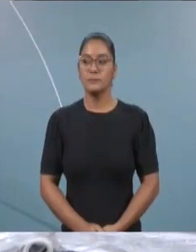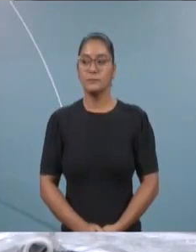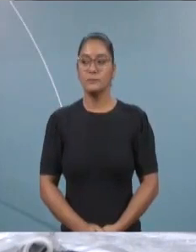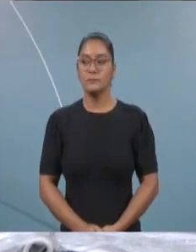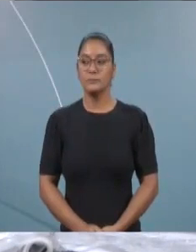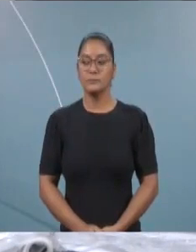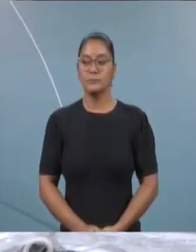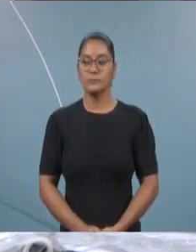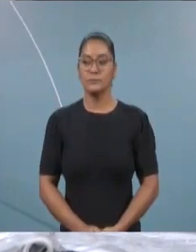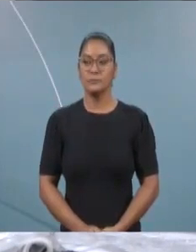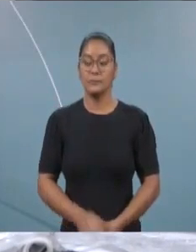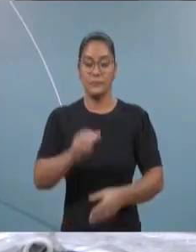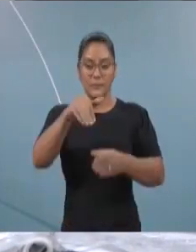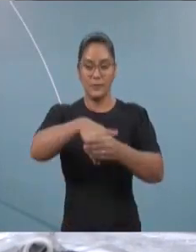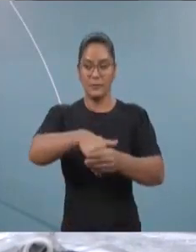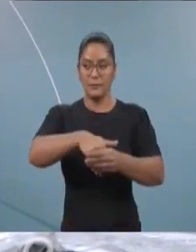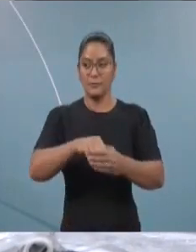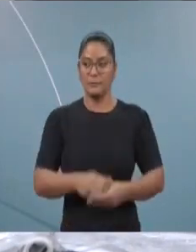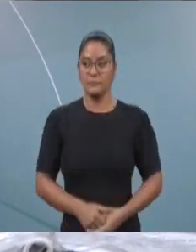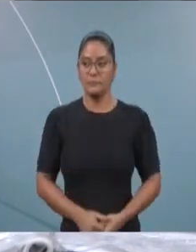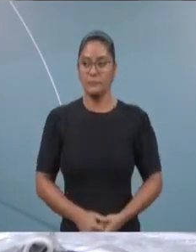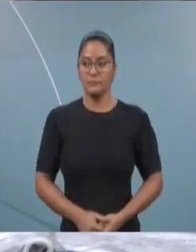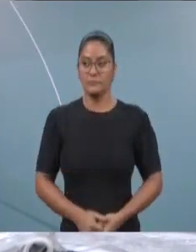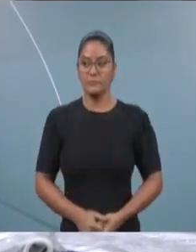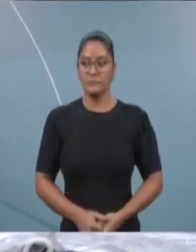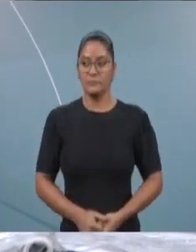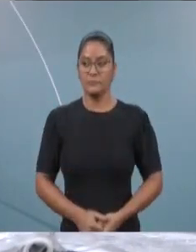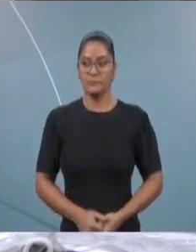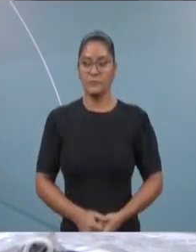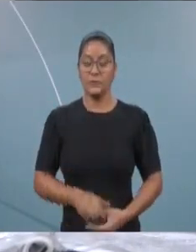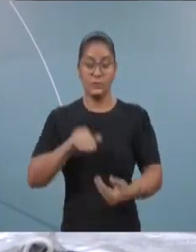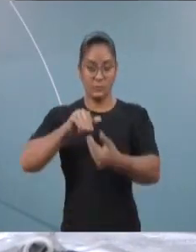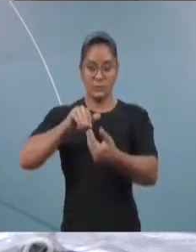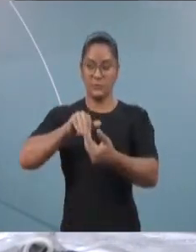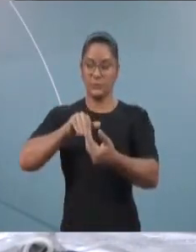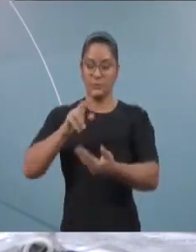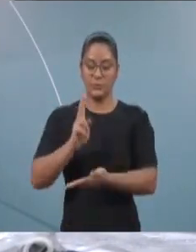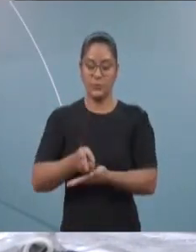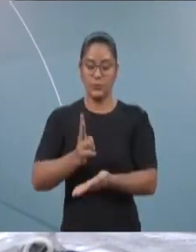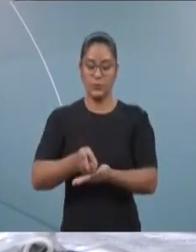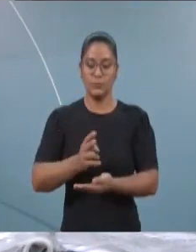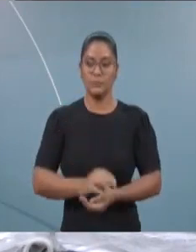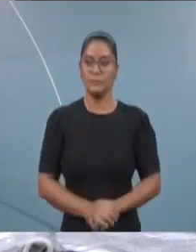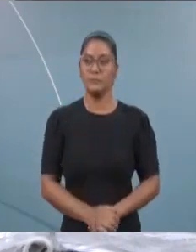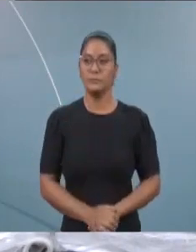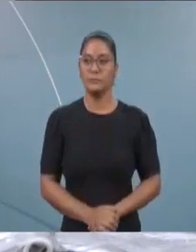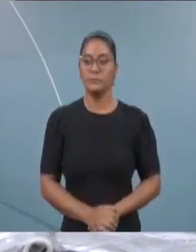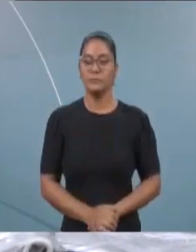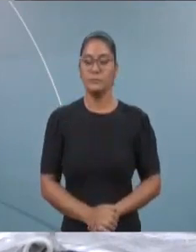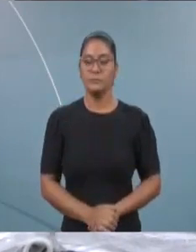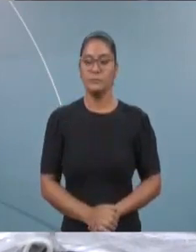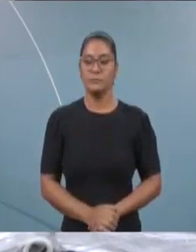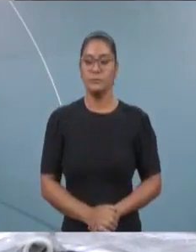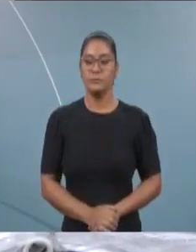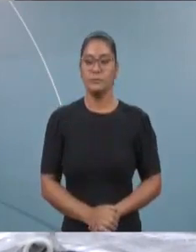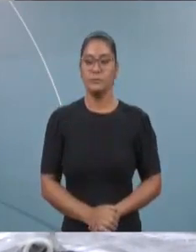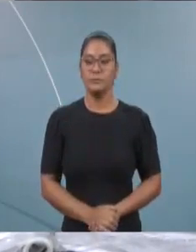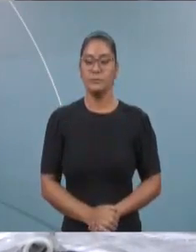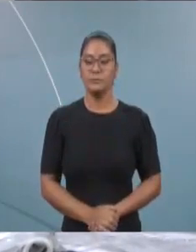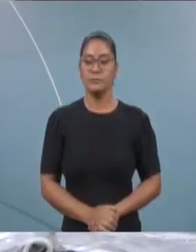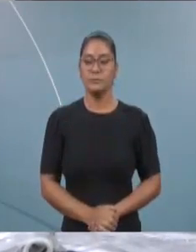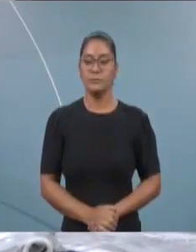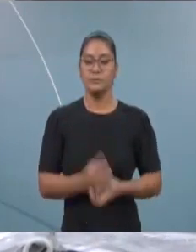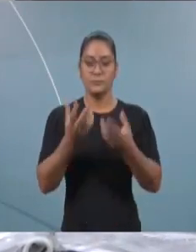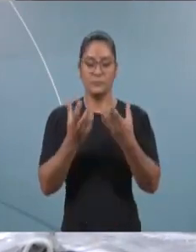providências em votação aqueles que concordam permaneça Como estão